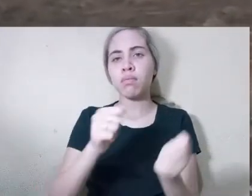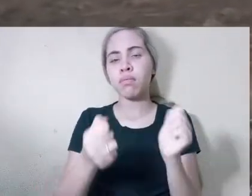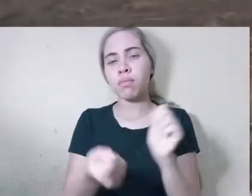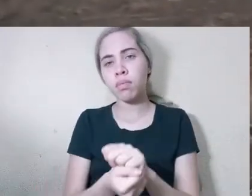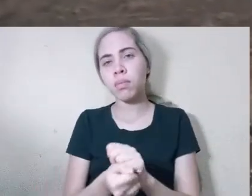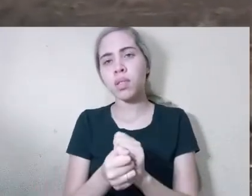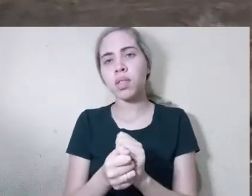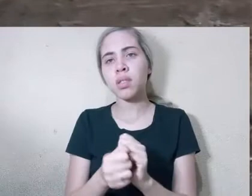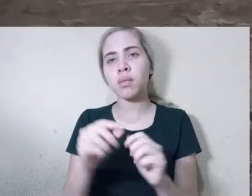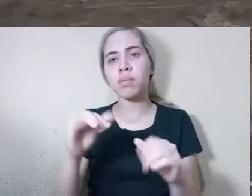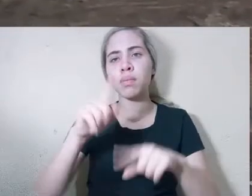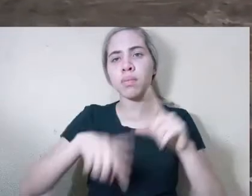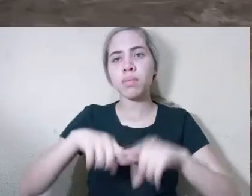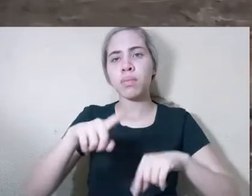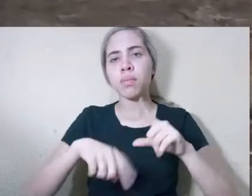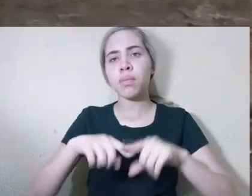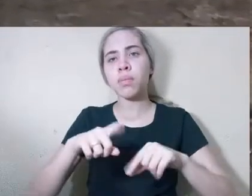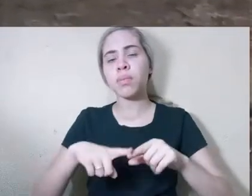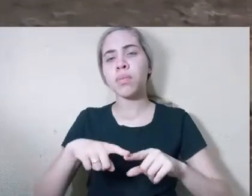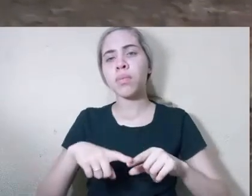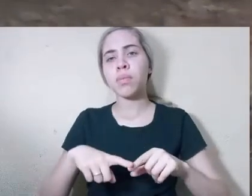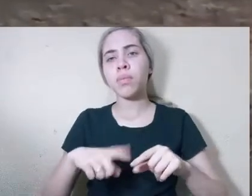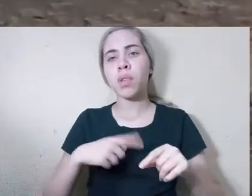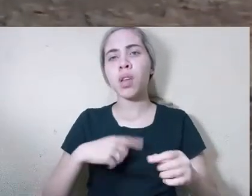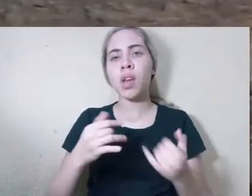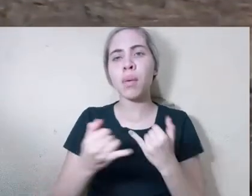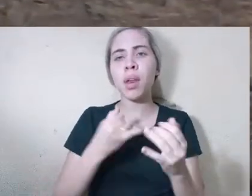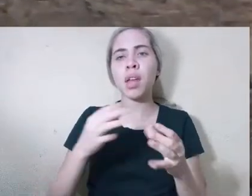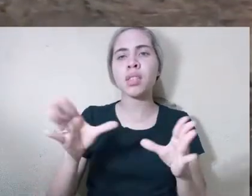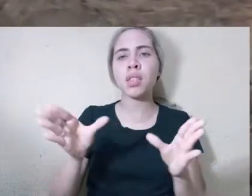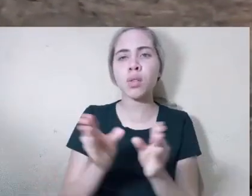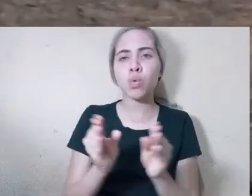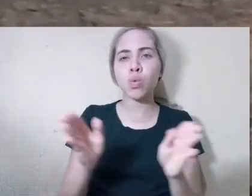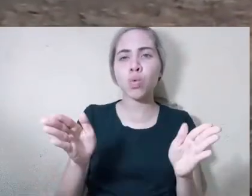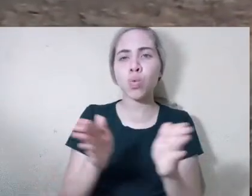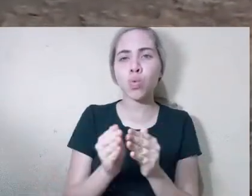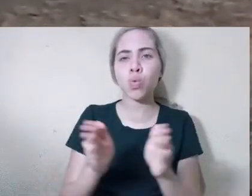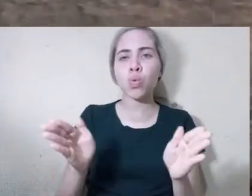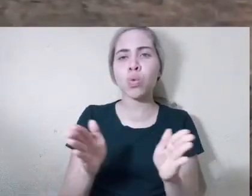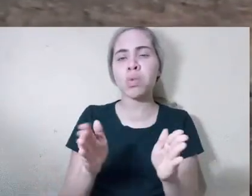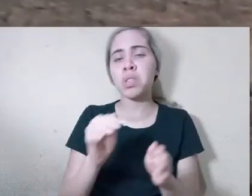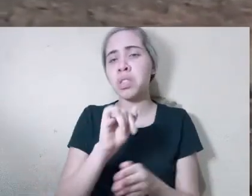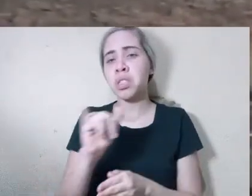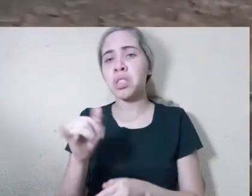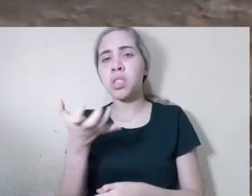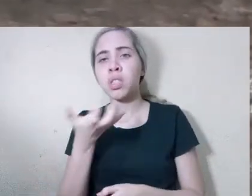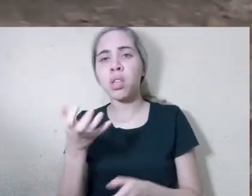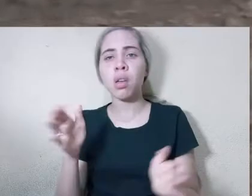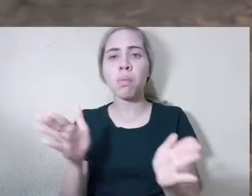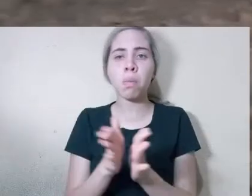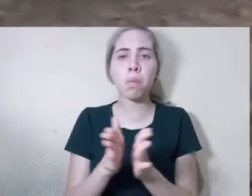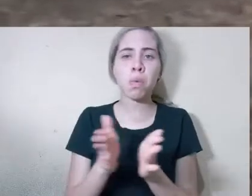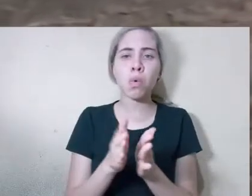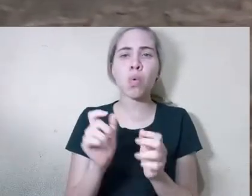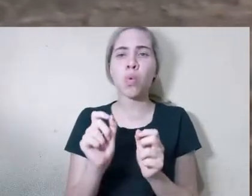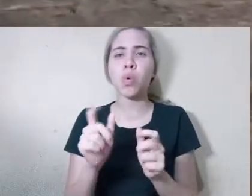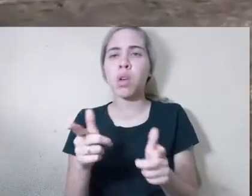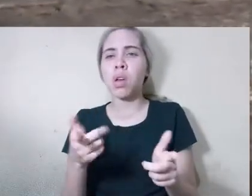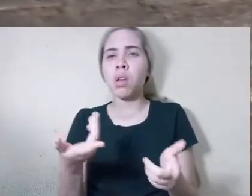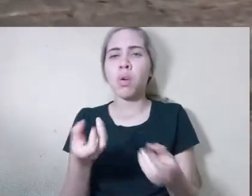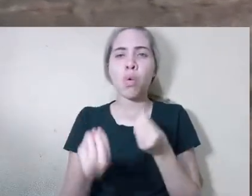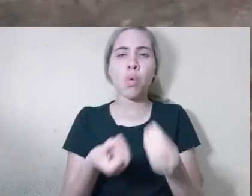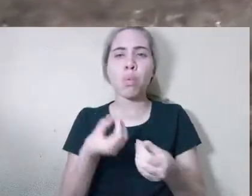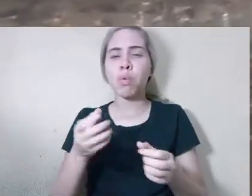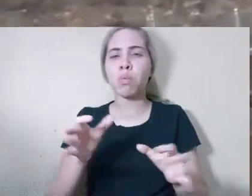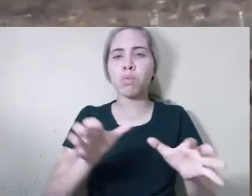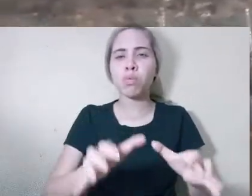nela. A lixa passa aqui. E aqui é regular de acordo com a necessidade do cutelê. Você tem alguma guarda aí? Só para o pessoal entender qual a posição